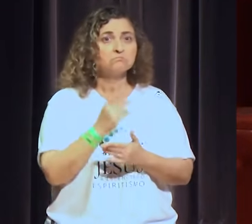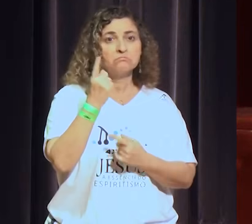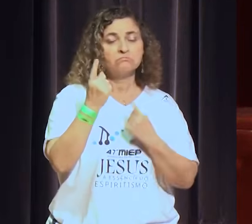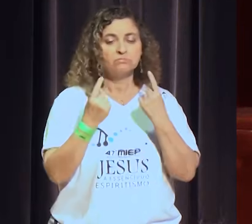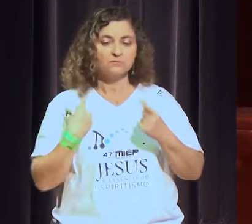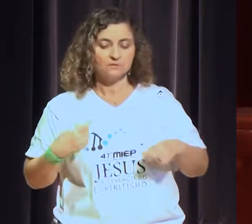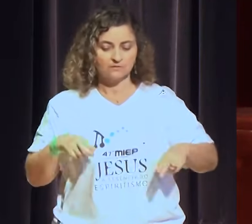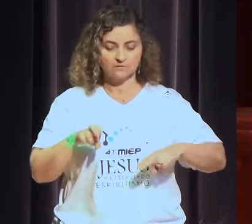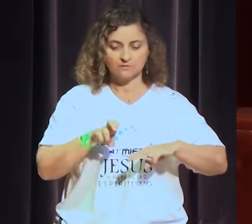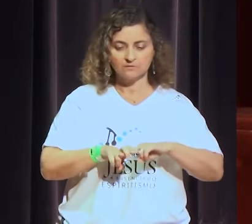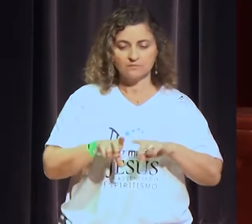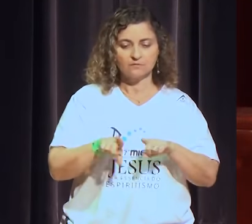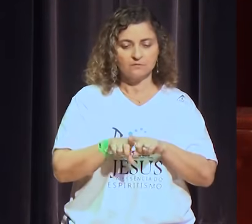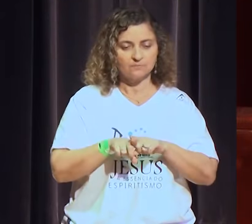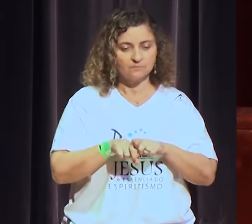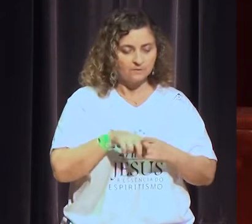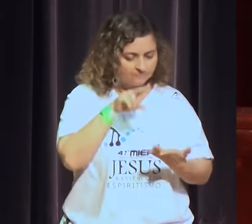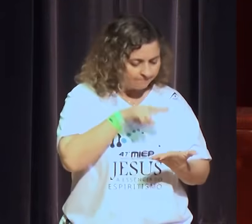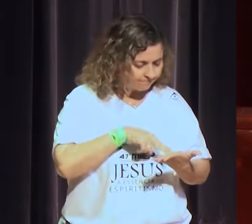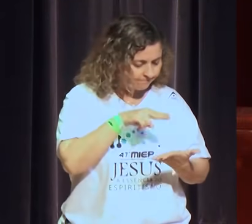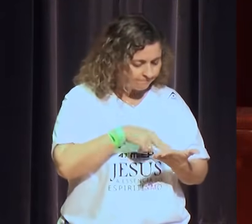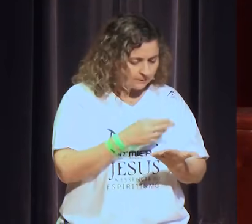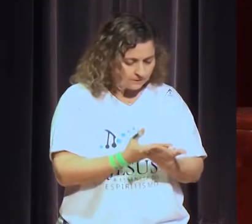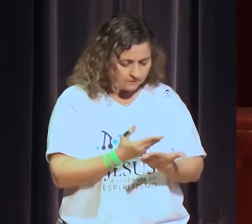Aí eu sento lá no pianinho